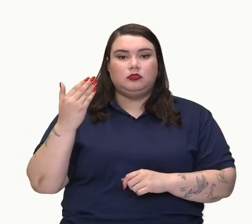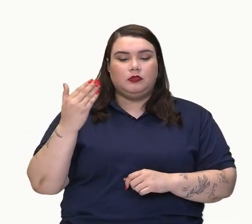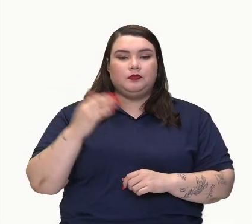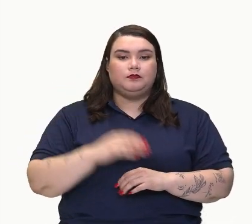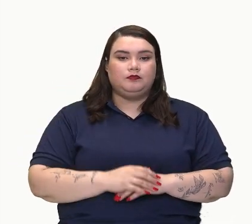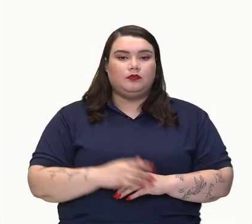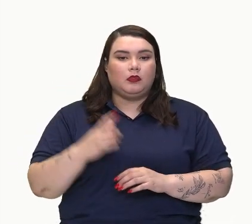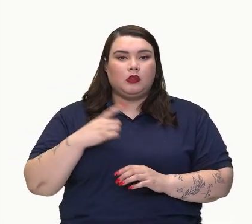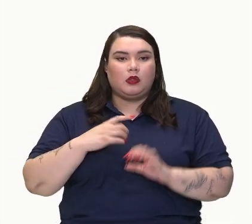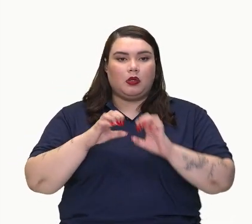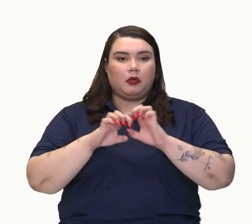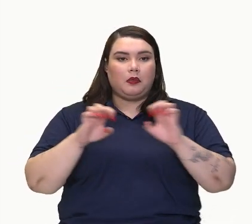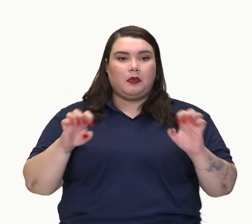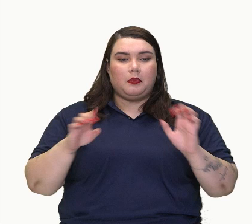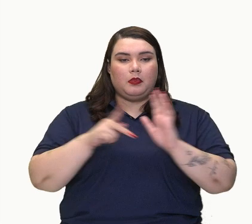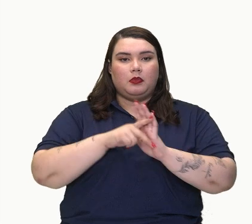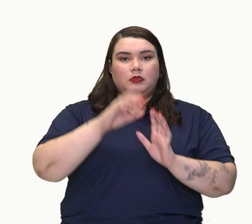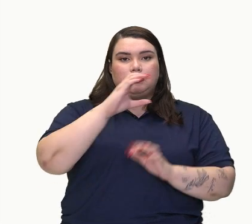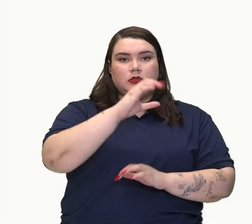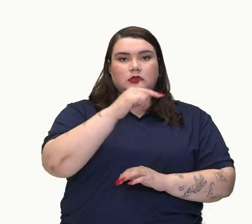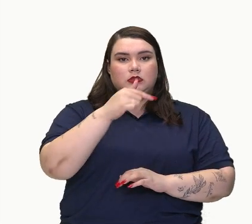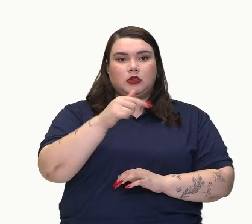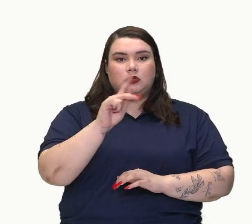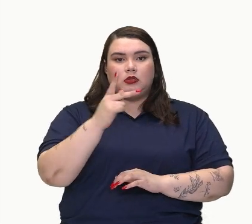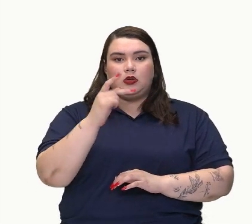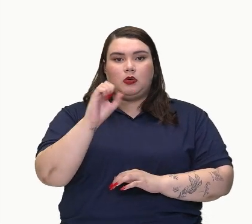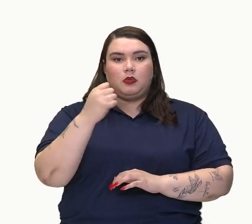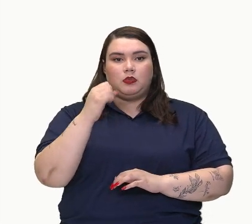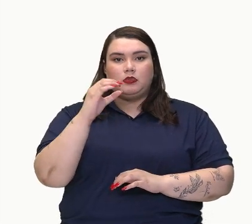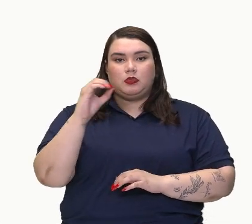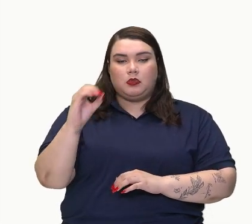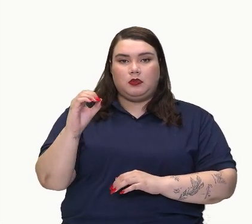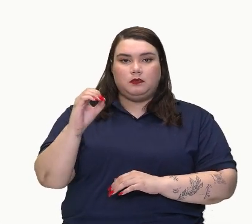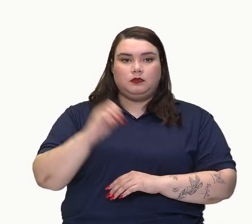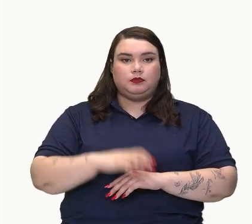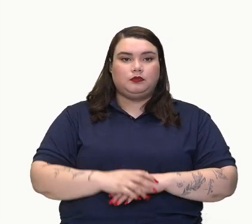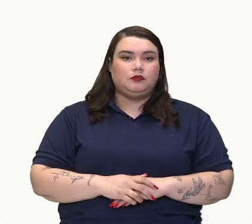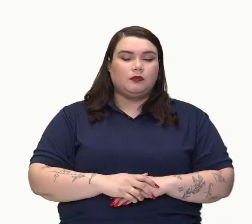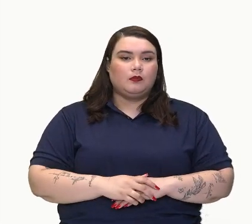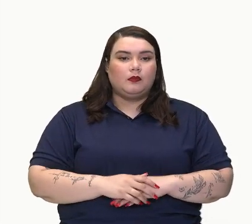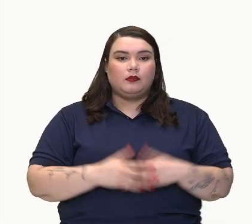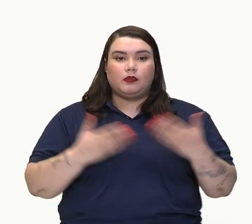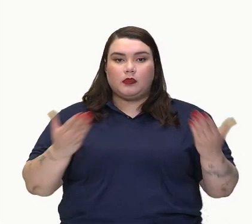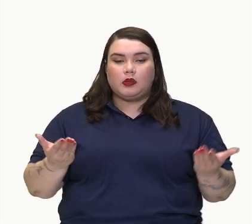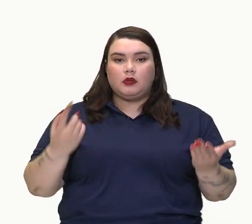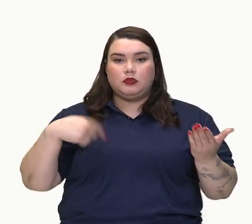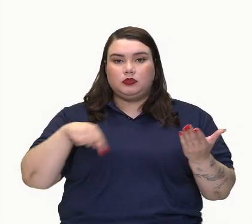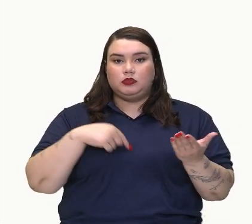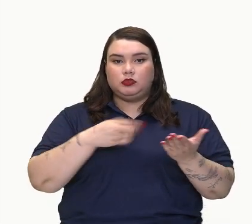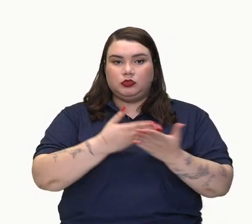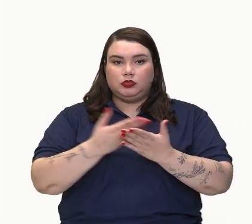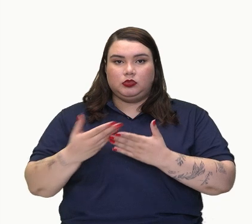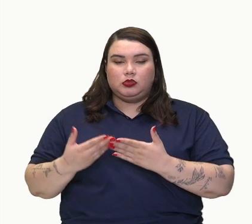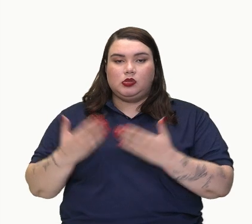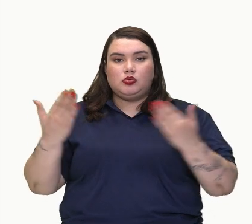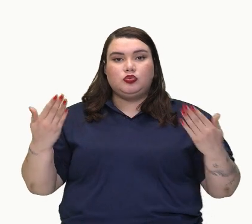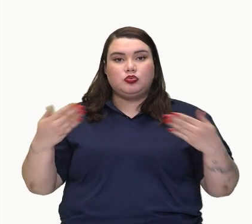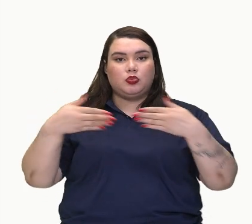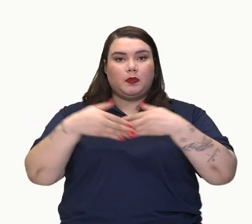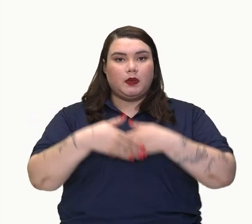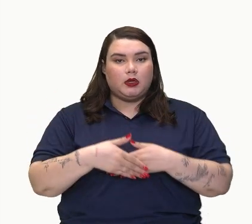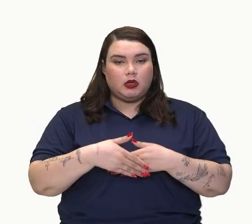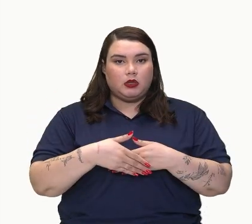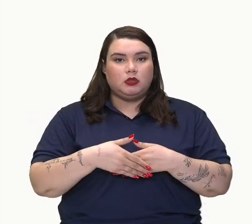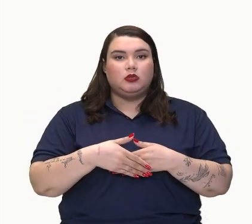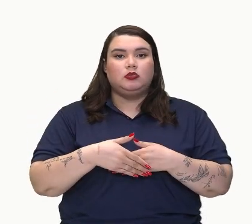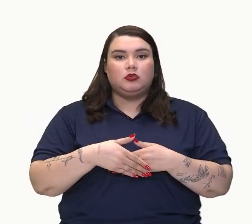Certinho. Então, dito isso, vamos adiante. Nós acabamos de ver isomeria, que